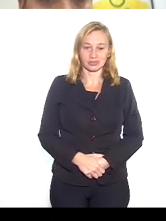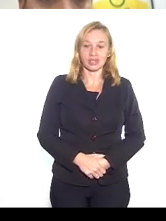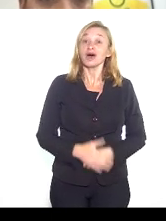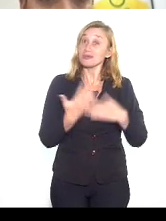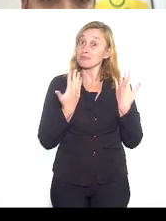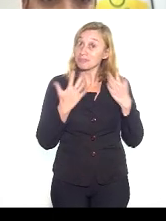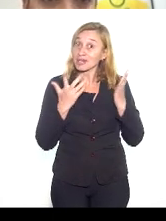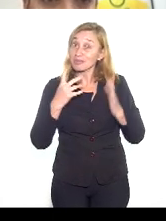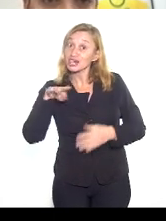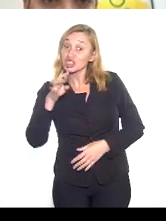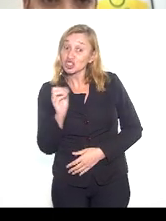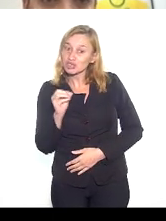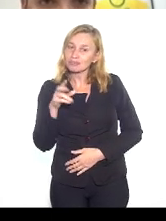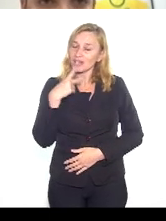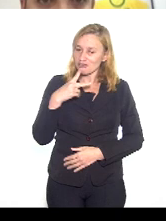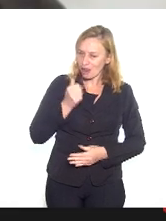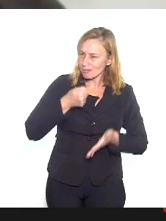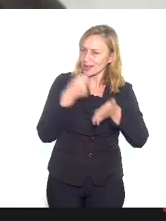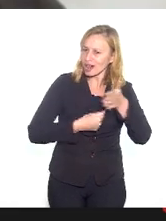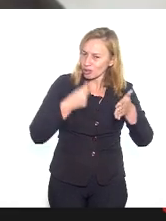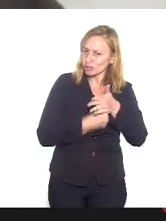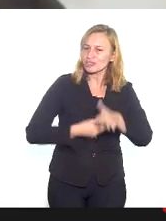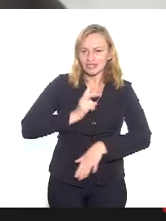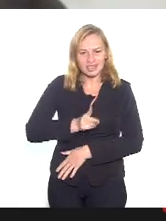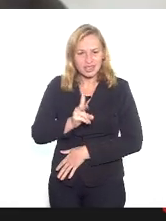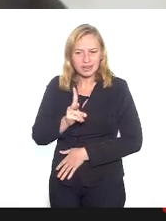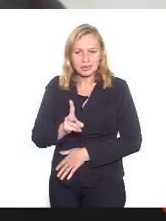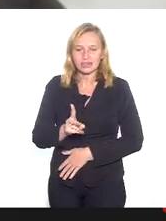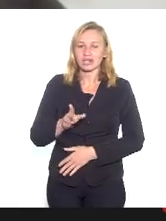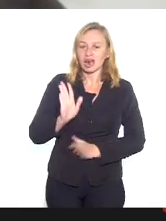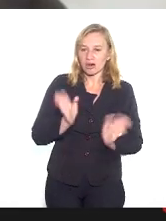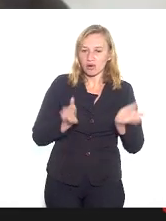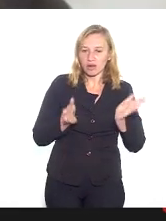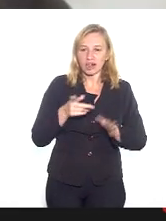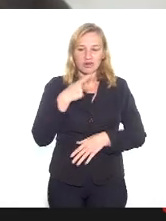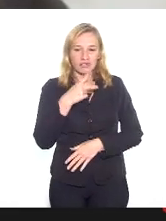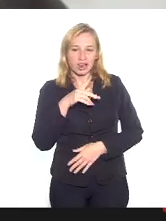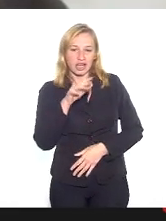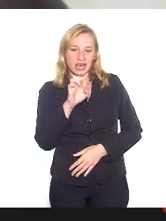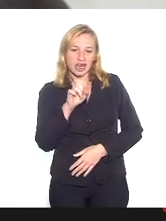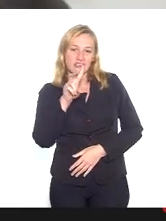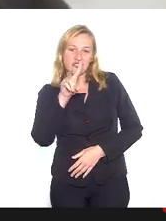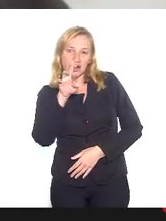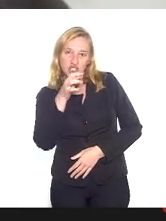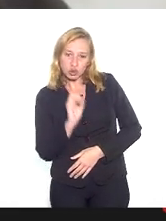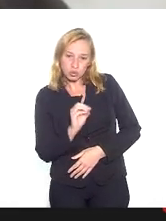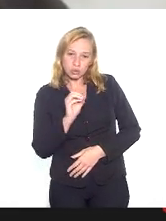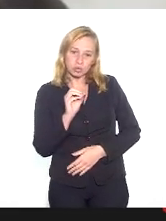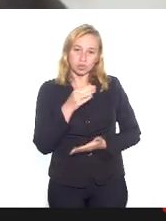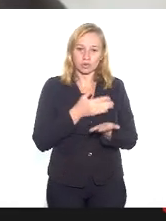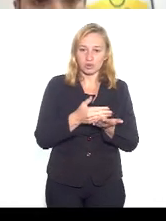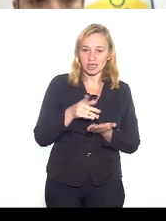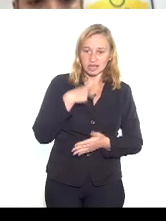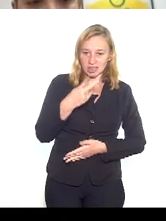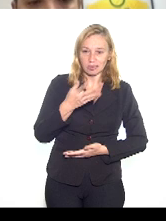Parabéns, Cristiano, pelas palavras, pela luta de sempre. Passar a palavra para o Evandro, para as saudações iniciais